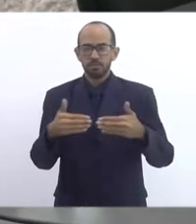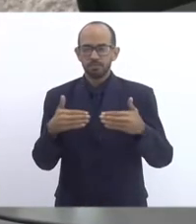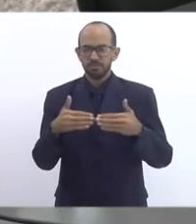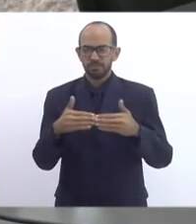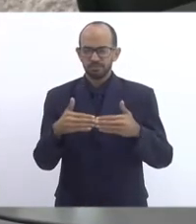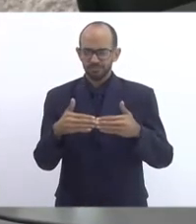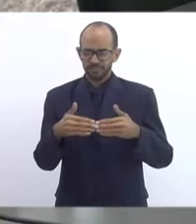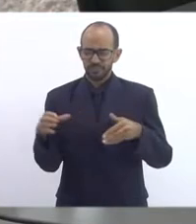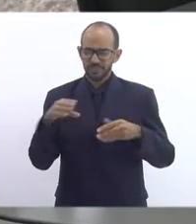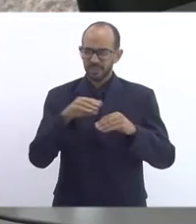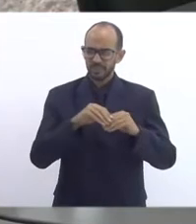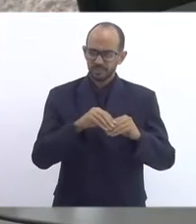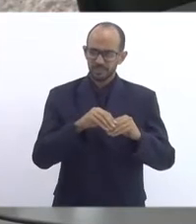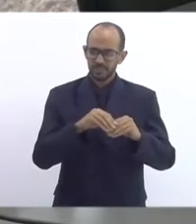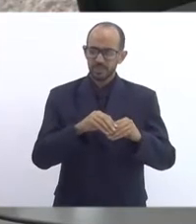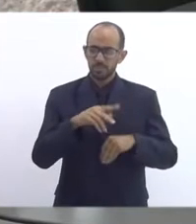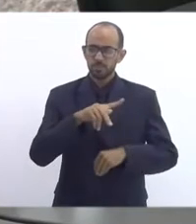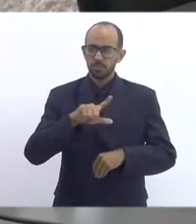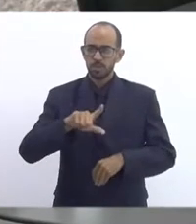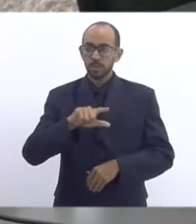anexação, projeto de lei